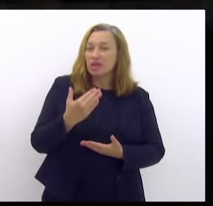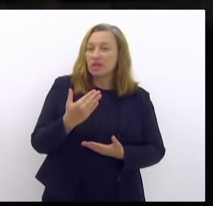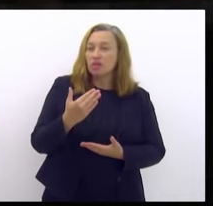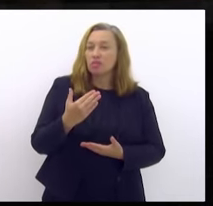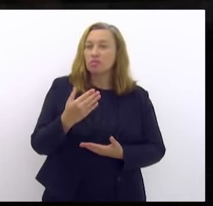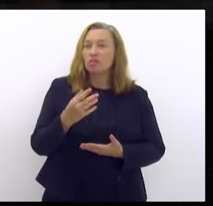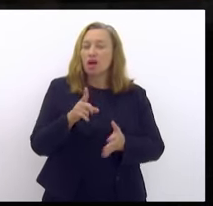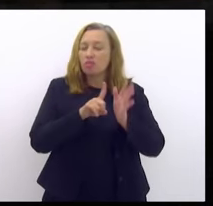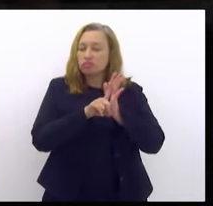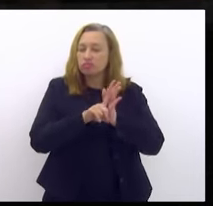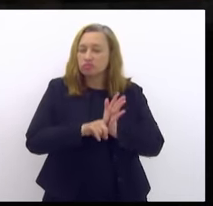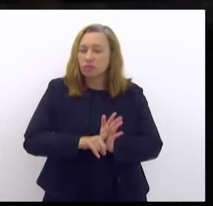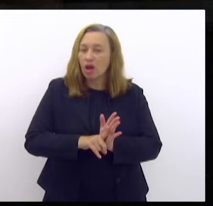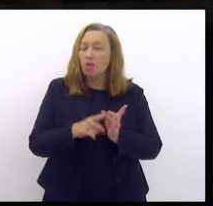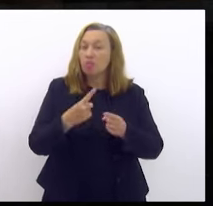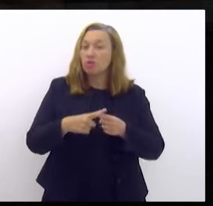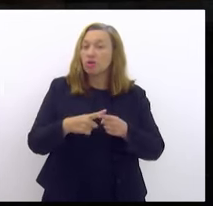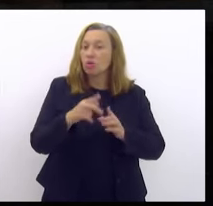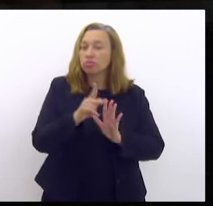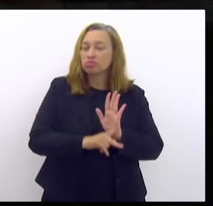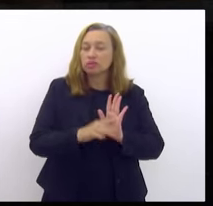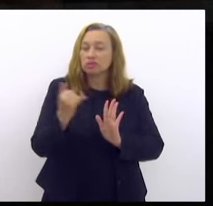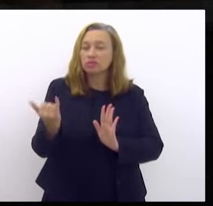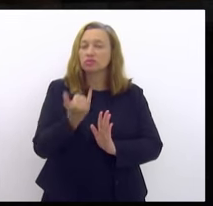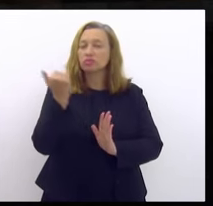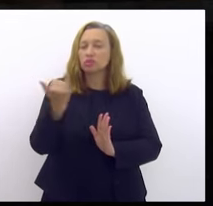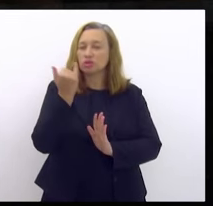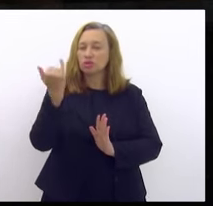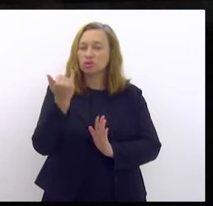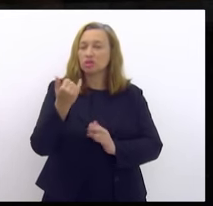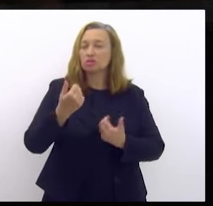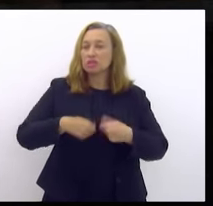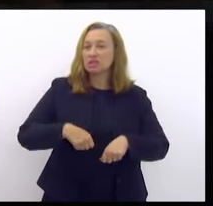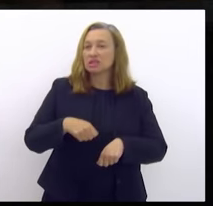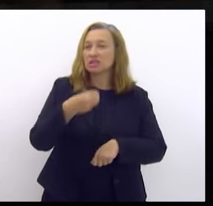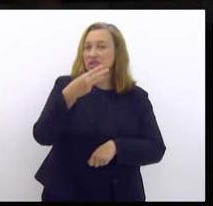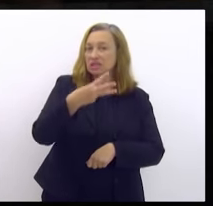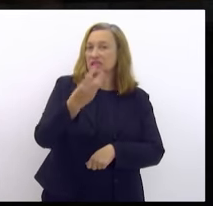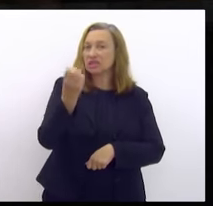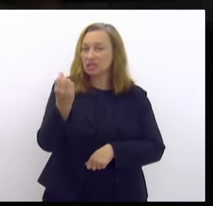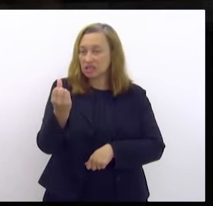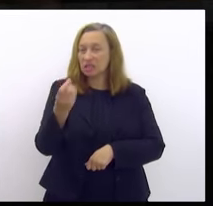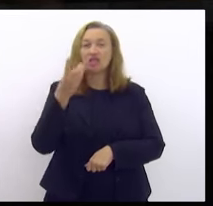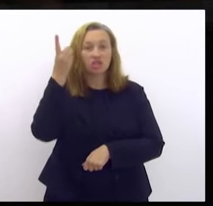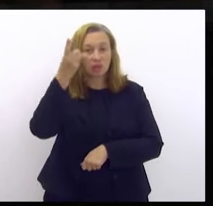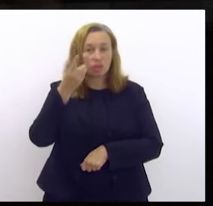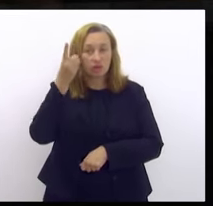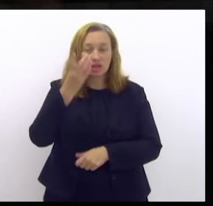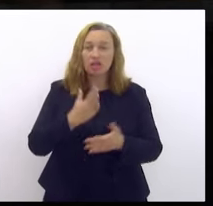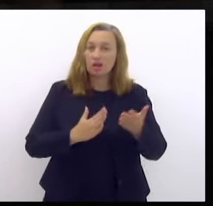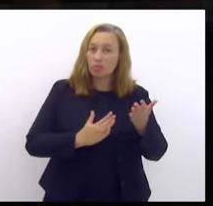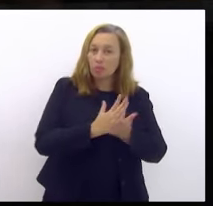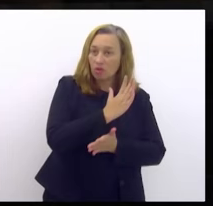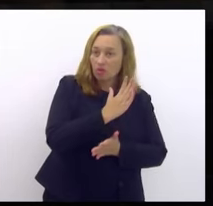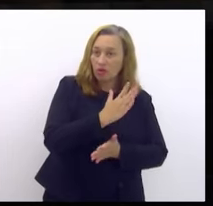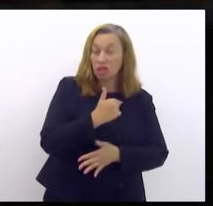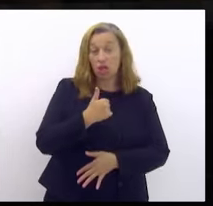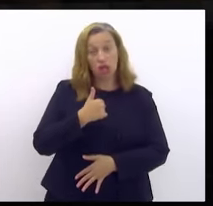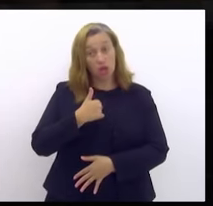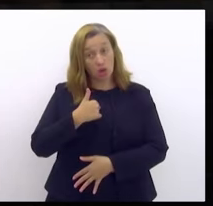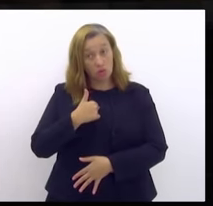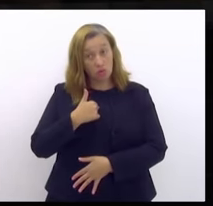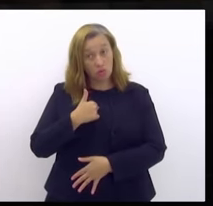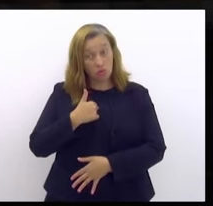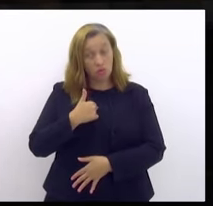verificação, porque é um projeto importante. Tem que ter 36 deputados votando a favor e eu